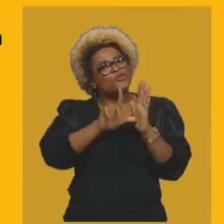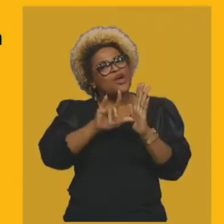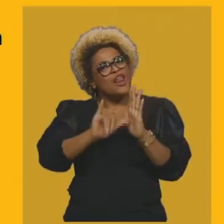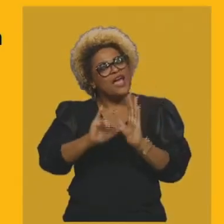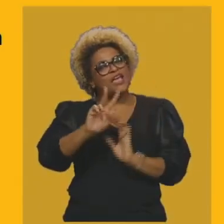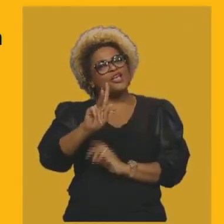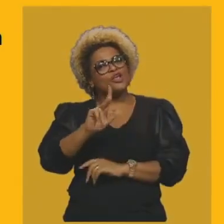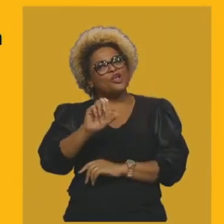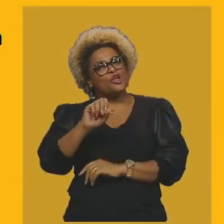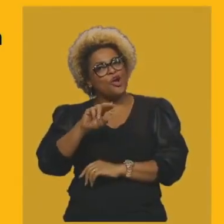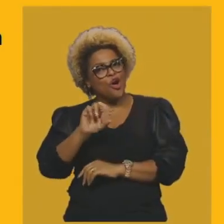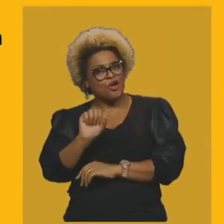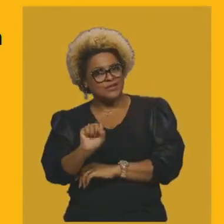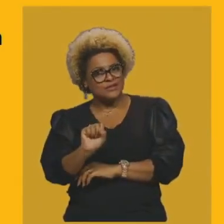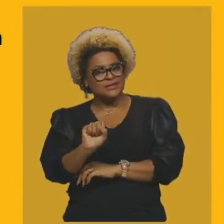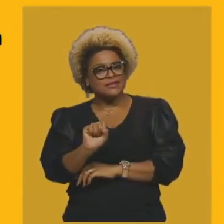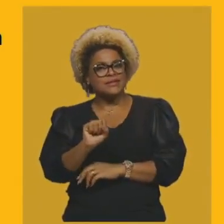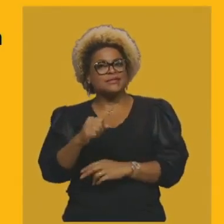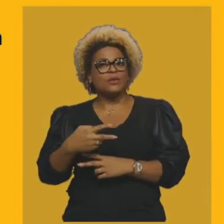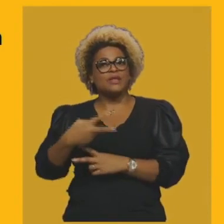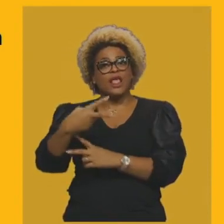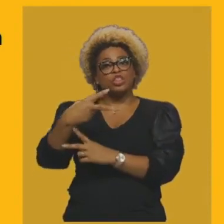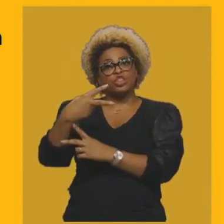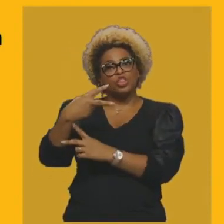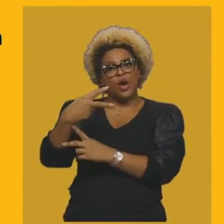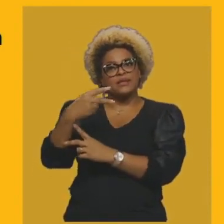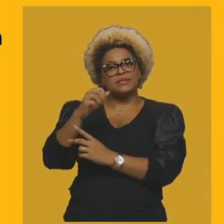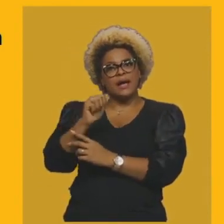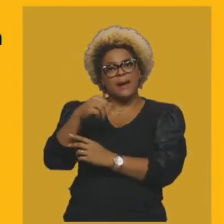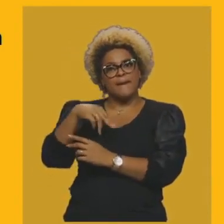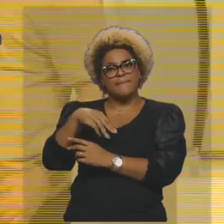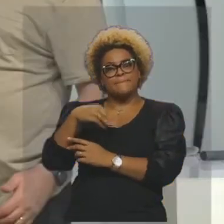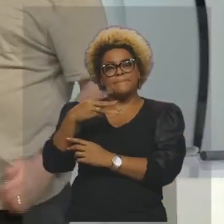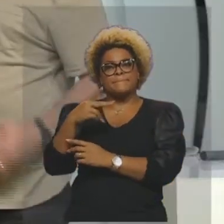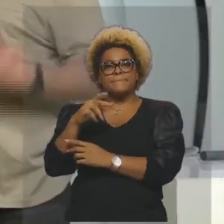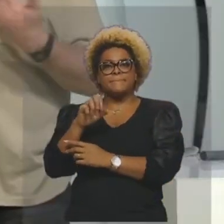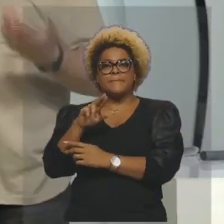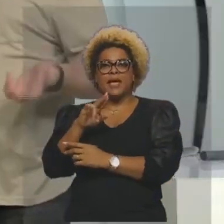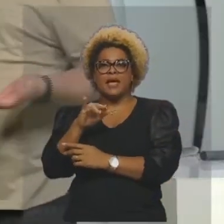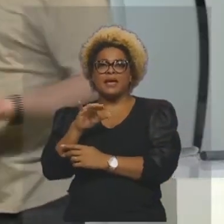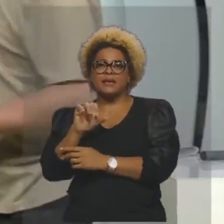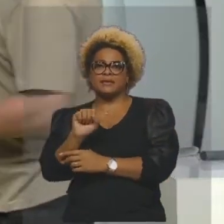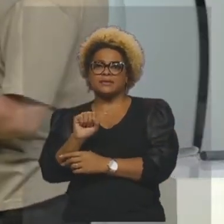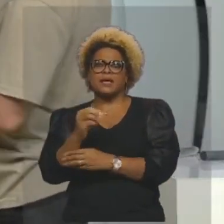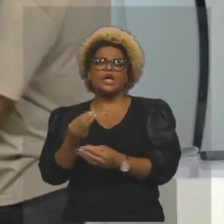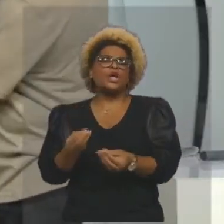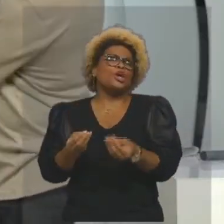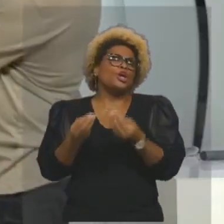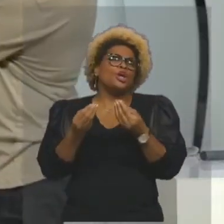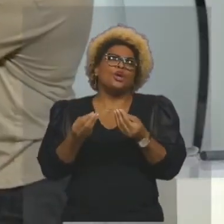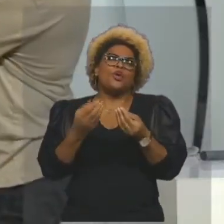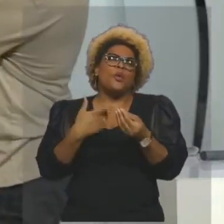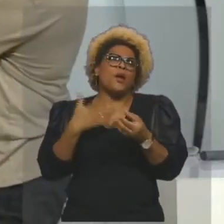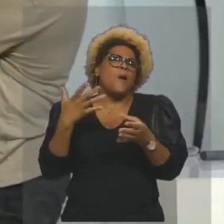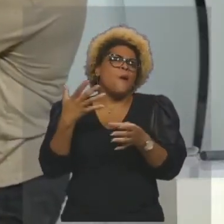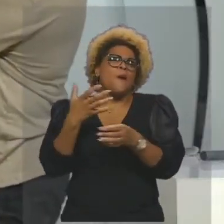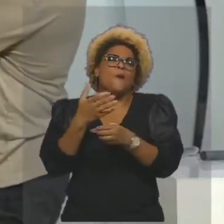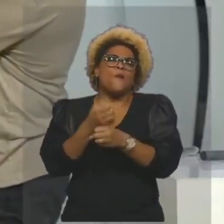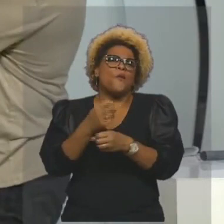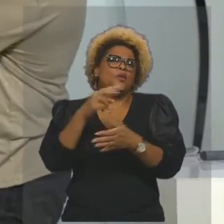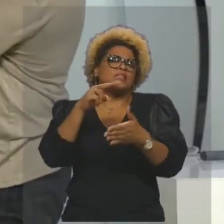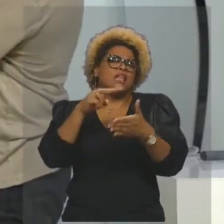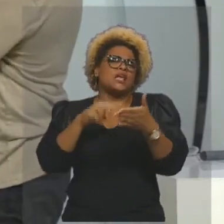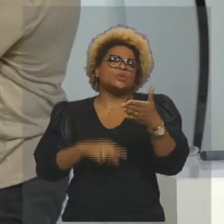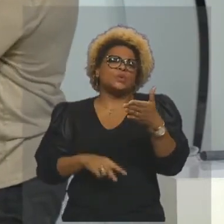amperes. Então, passam 2 amperes aqui por todos os elementos do meu circuito. E como que eu vou calcular, então, a leitura do meu voltímetro